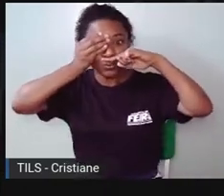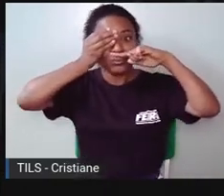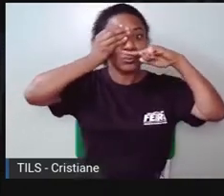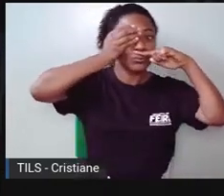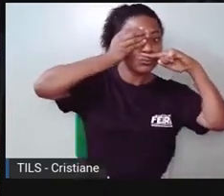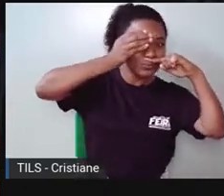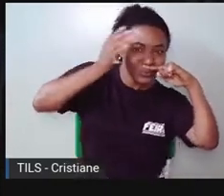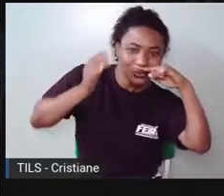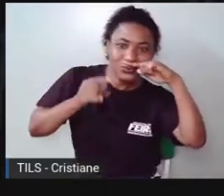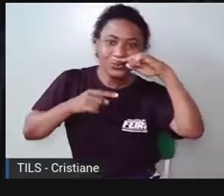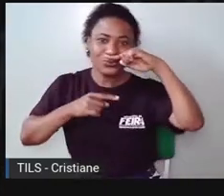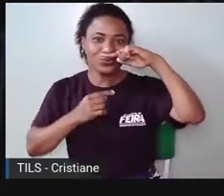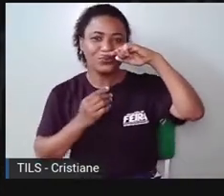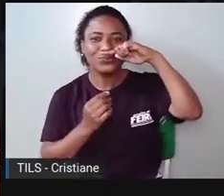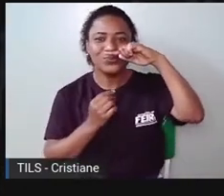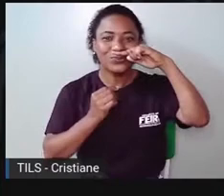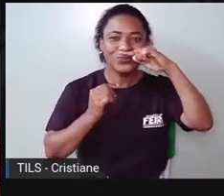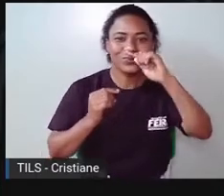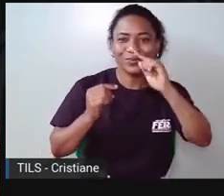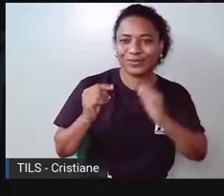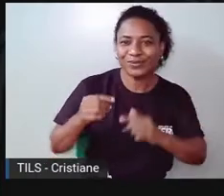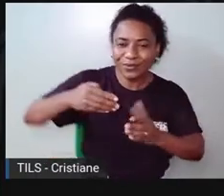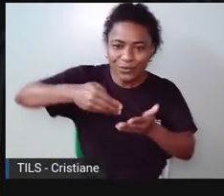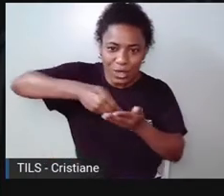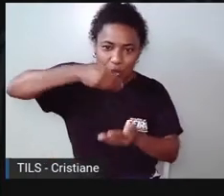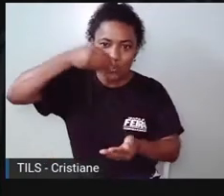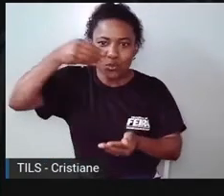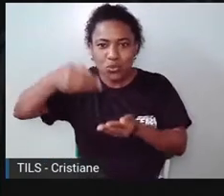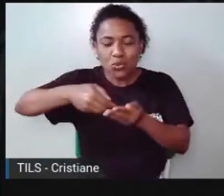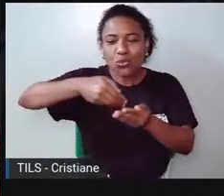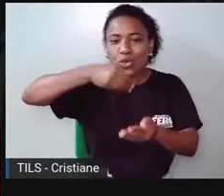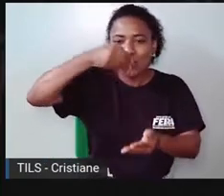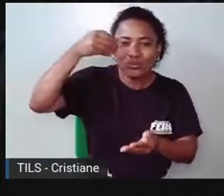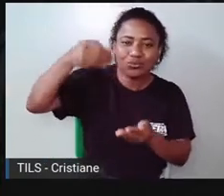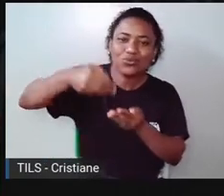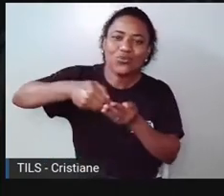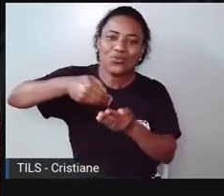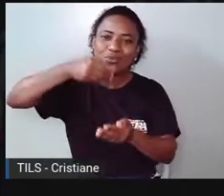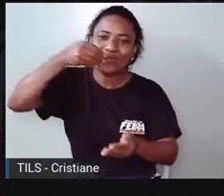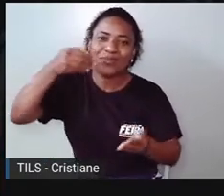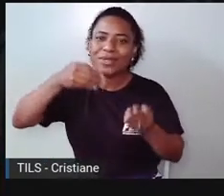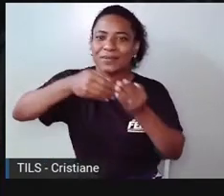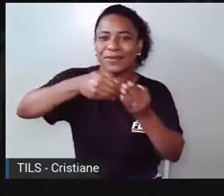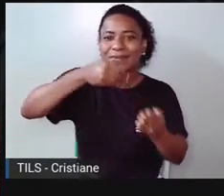genial. Colher para tomar mingau.